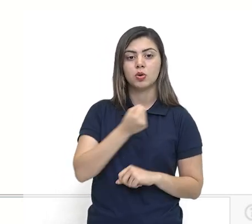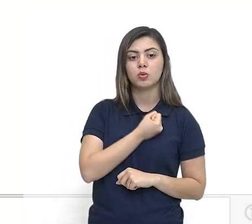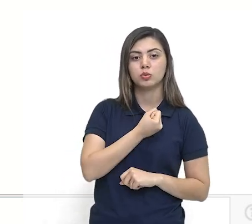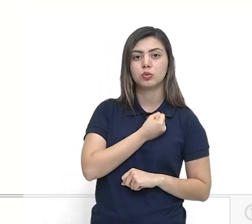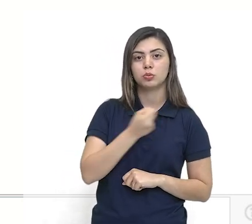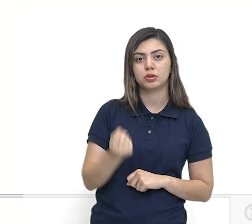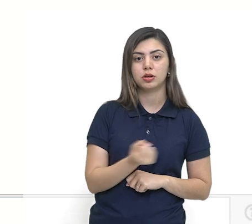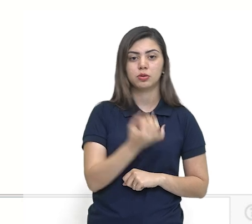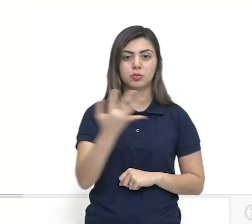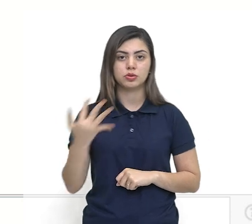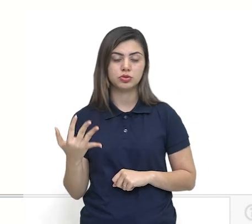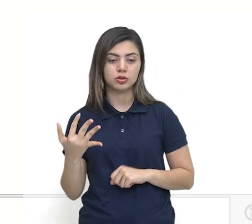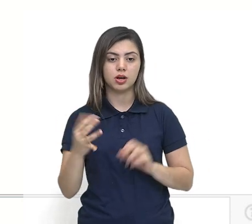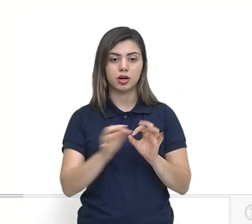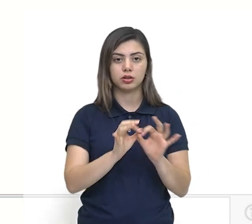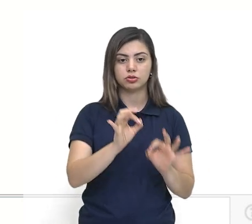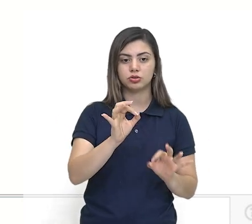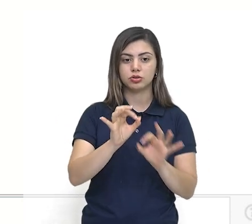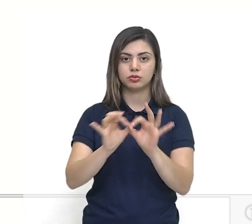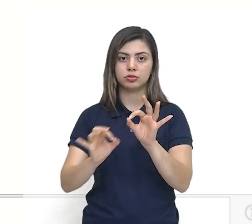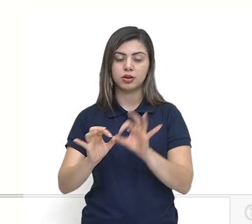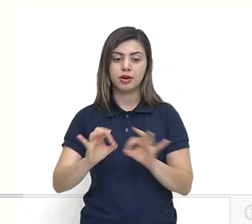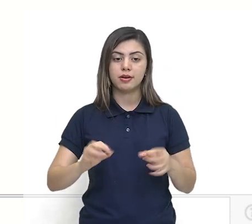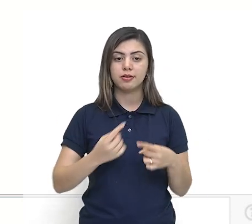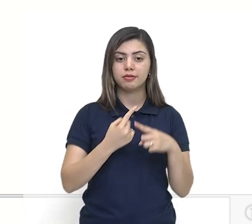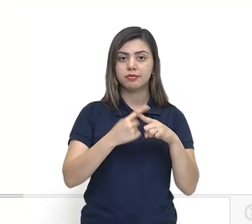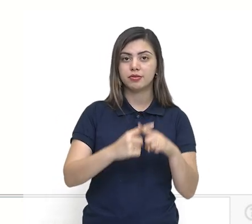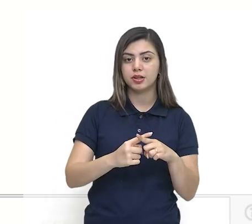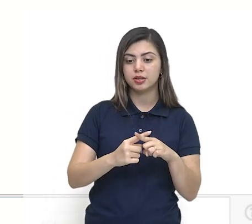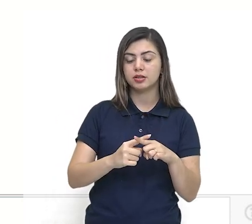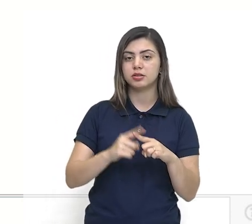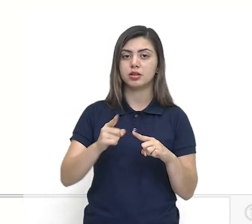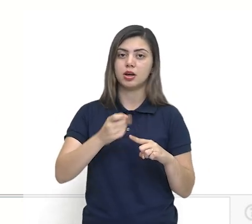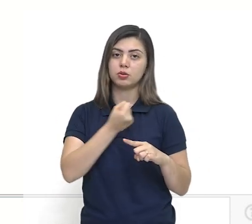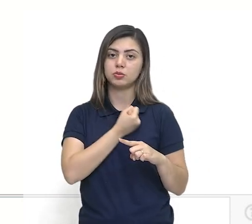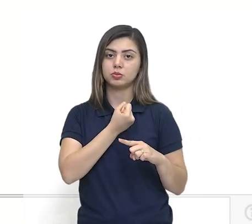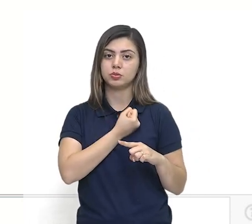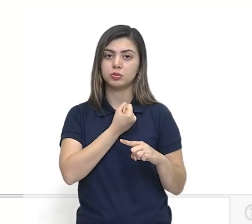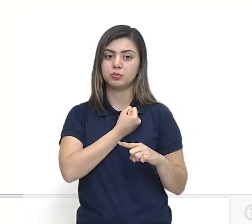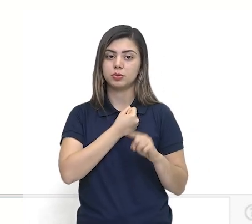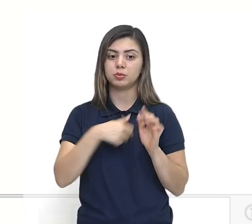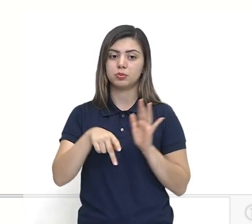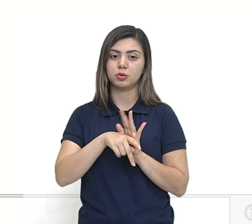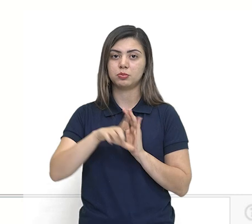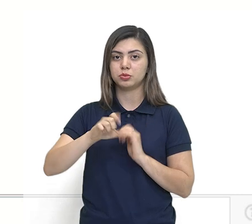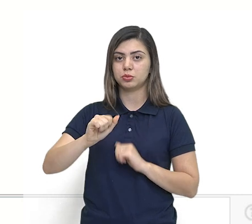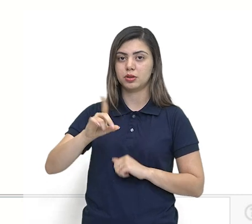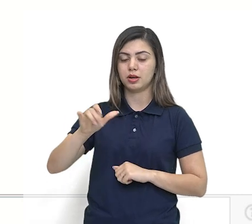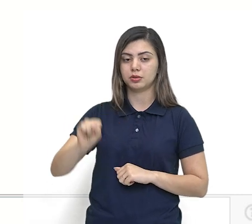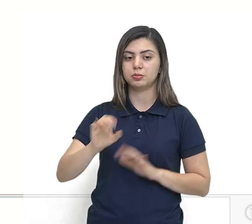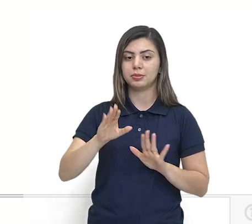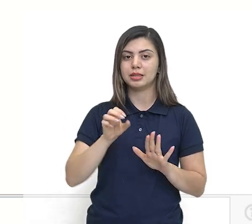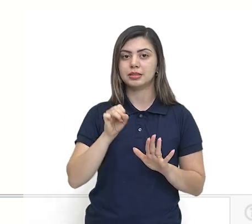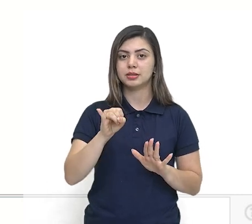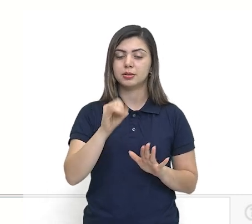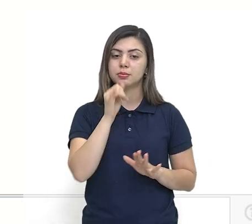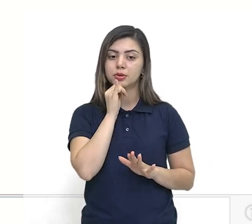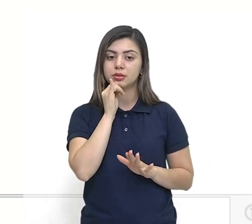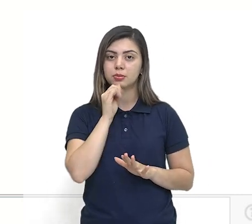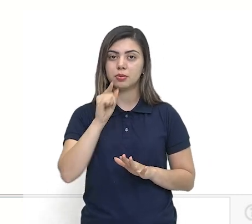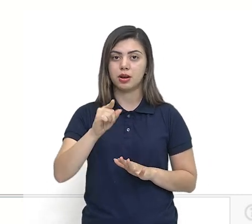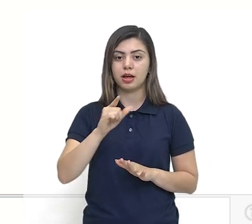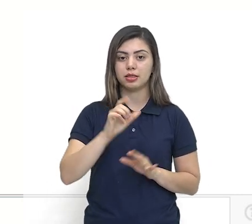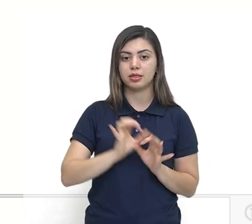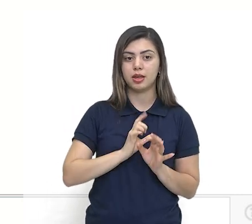multiplicado pelo valor desse lado. Então, olha só. Se o número de lados é 3, então meu N